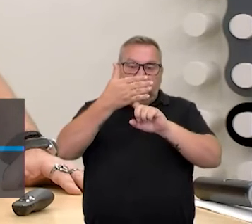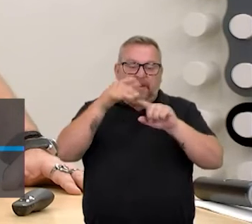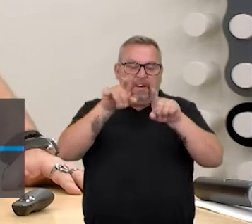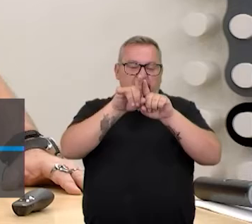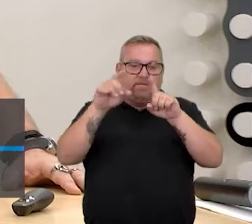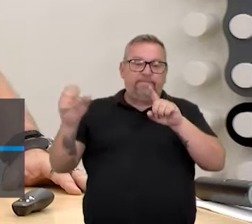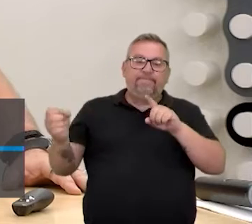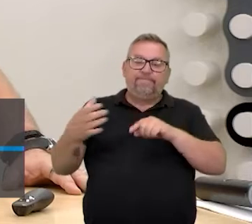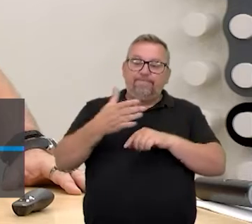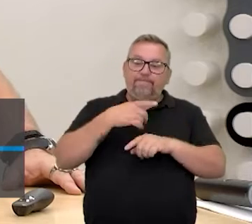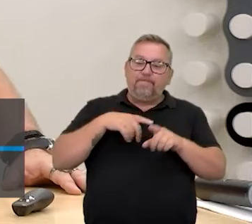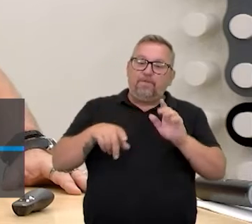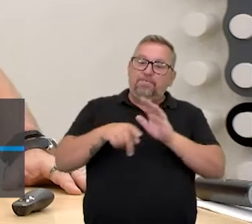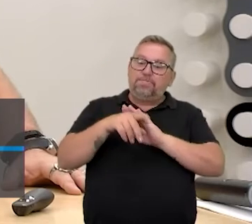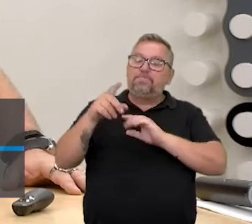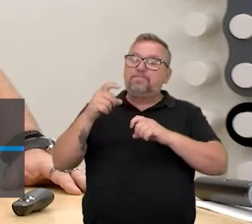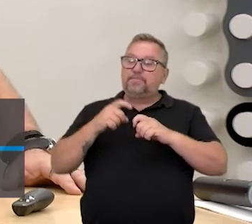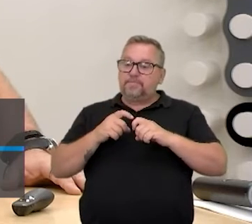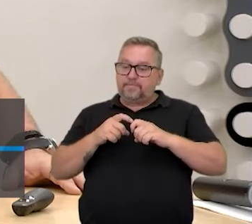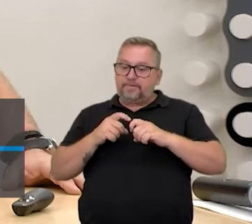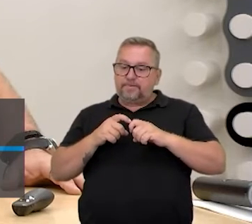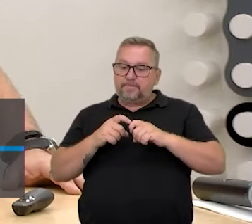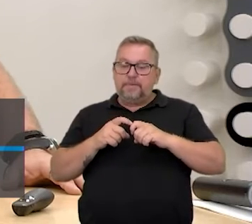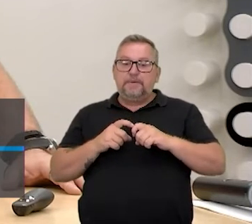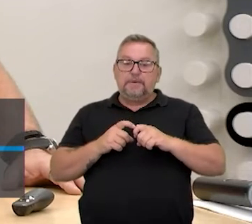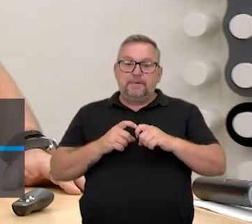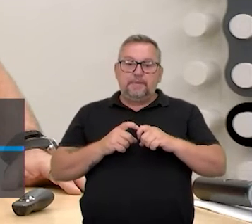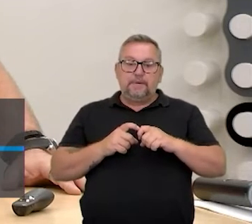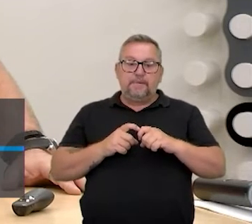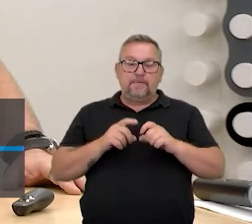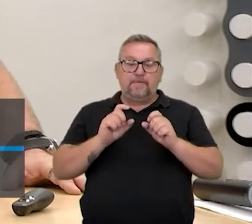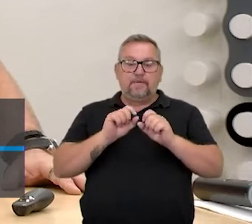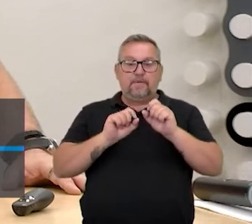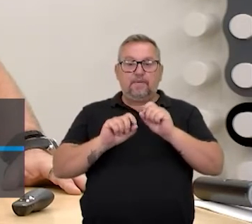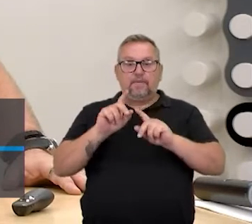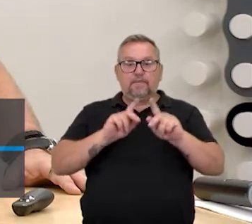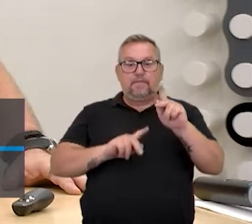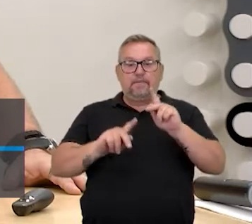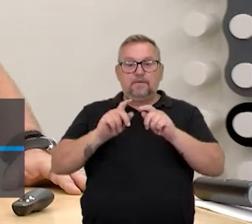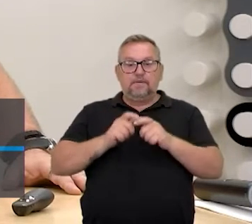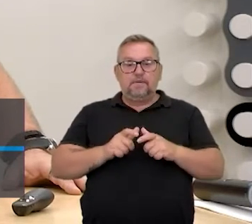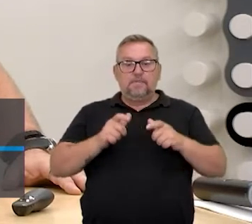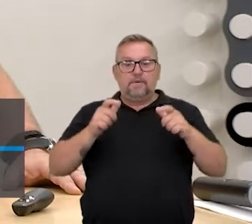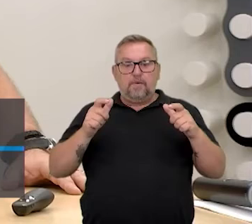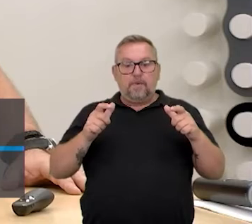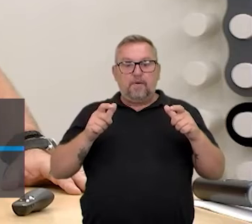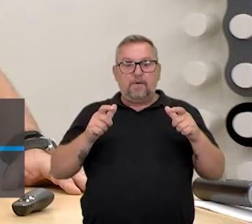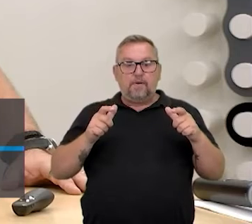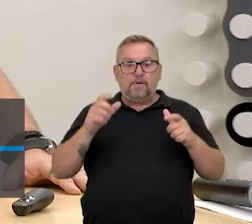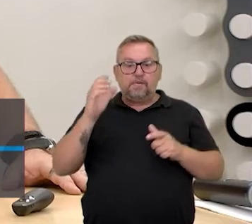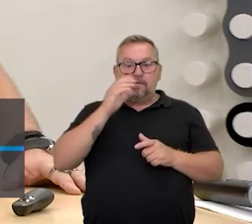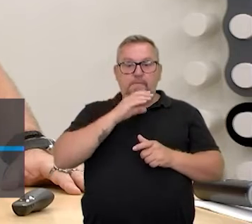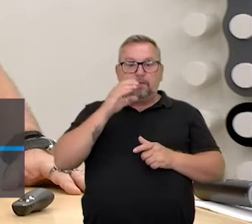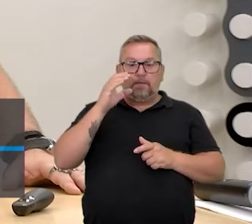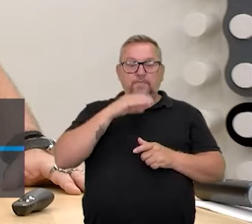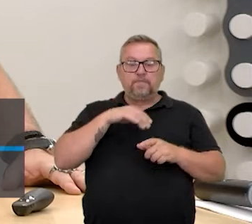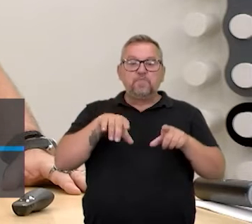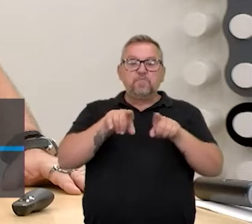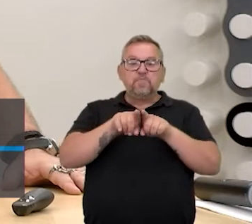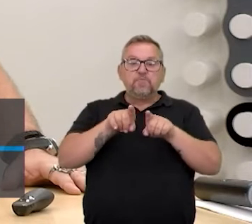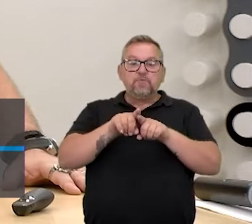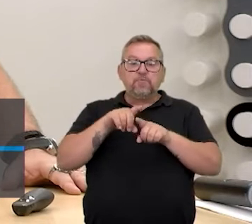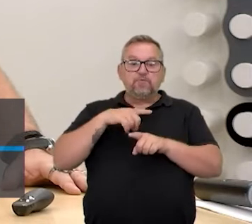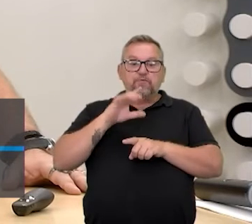modernizando, a própria medicina, como foi citado aí anteriormente, faz com que a população cresça, né, rapidamente, né,